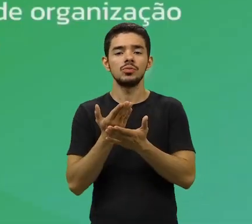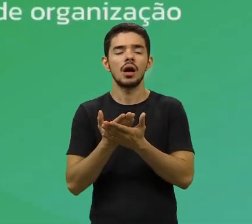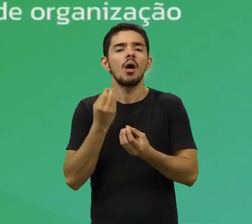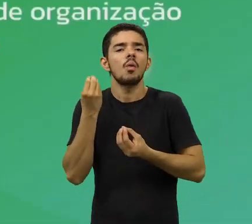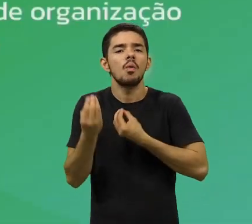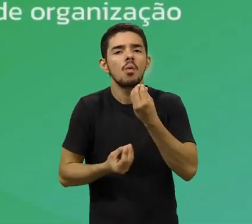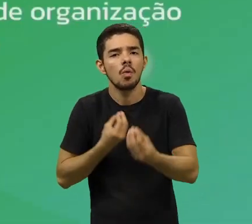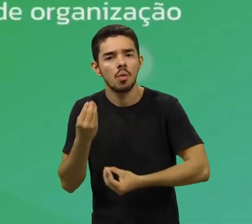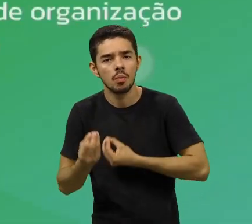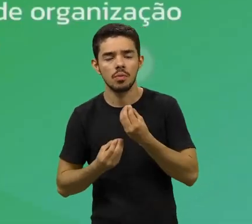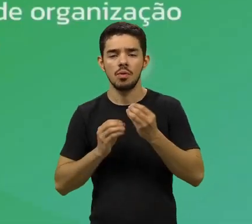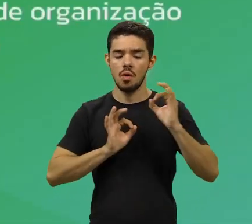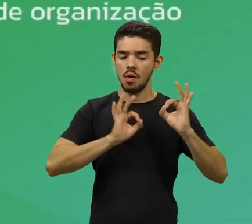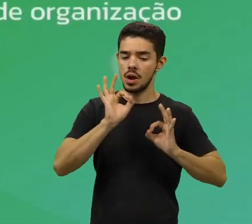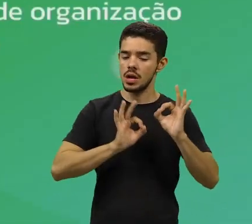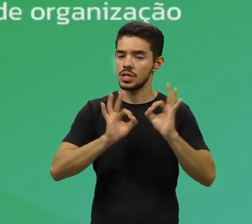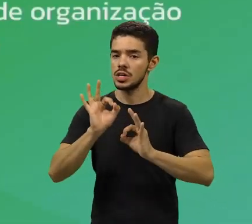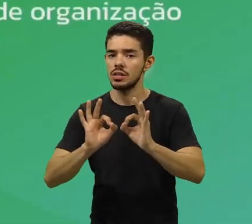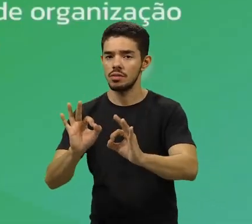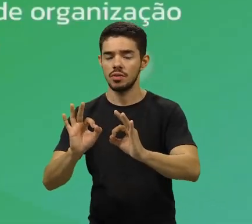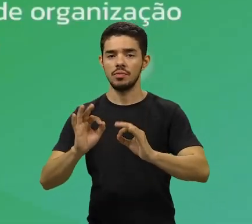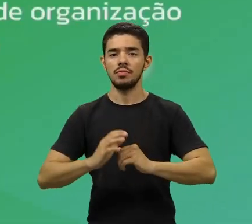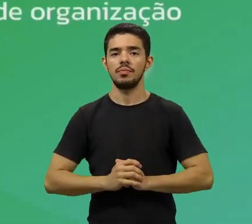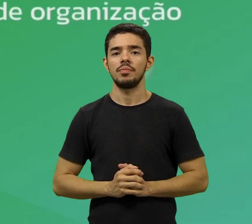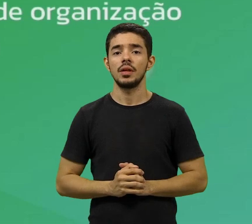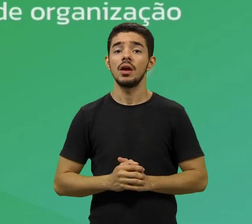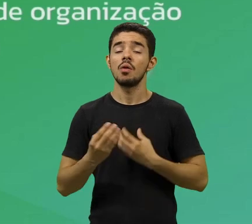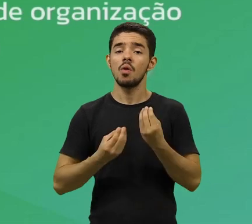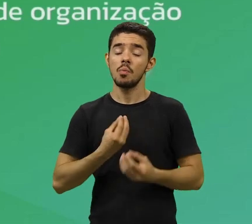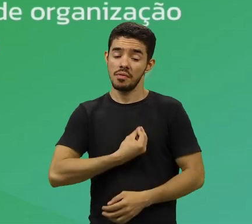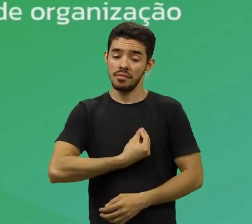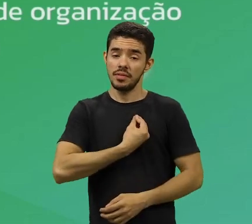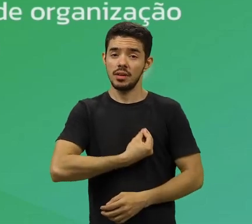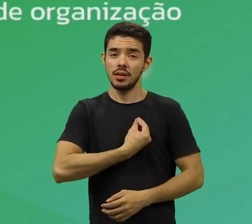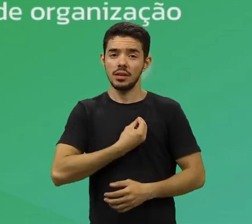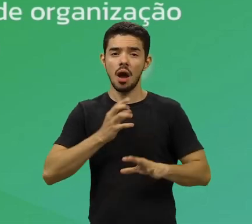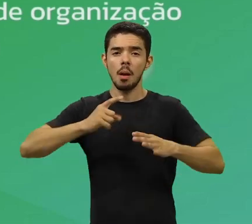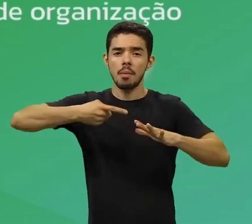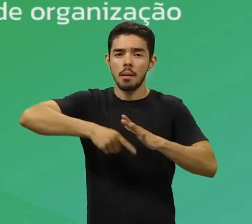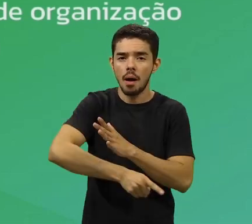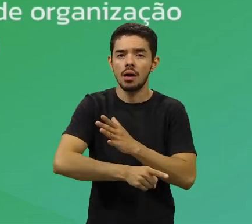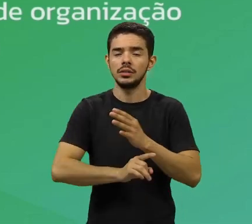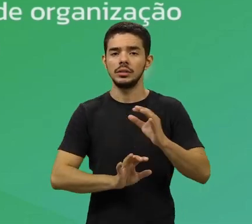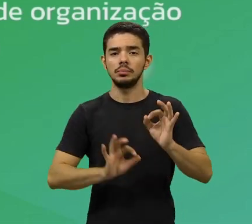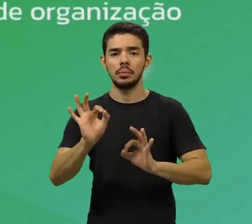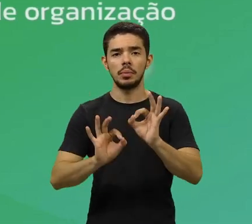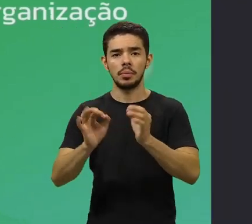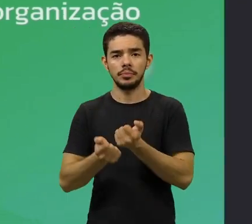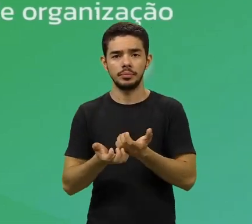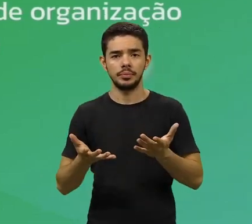é que se organiza esse nível e como é que essa vida tão complexa se